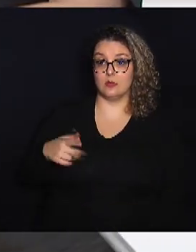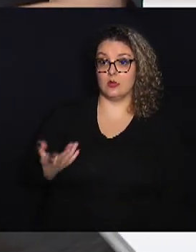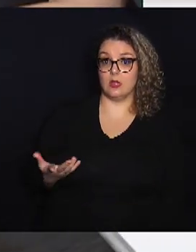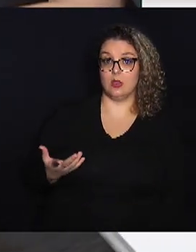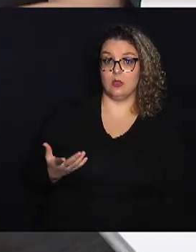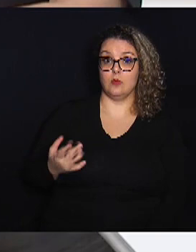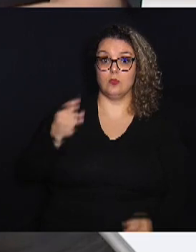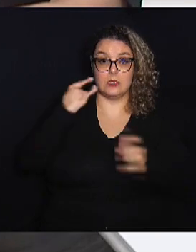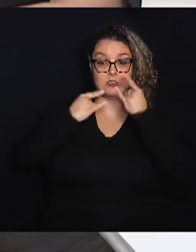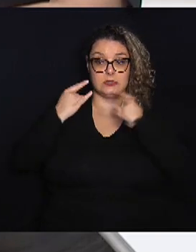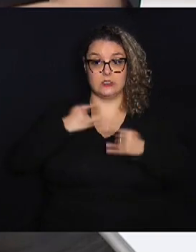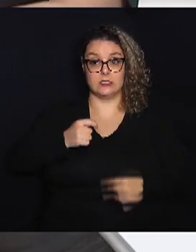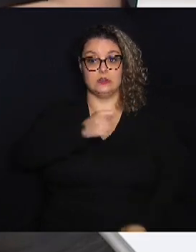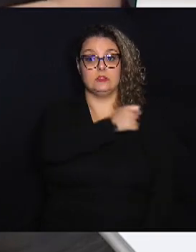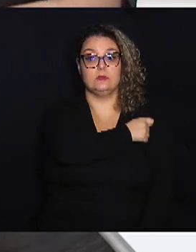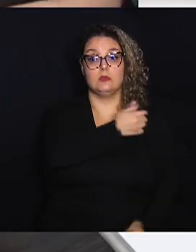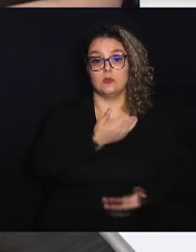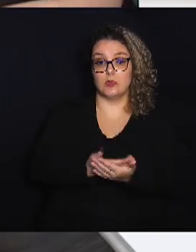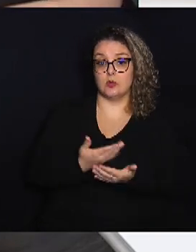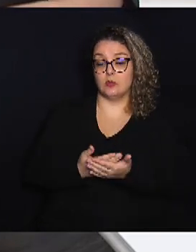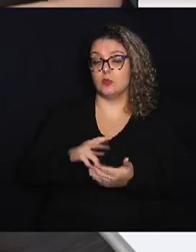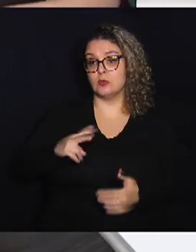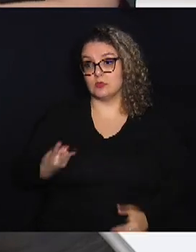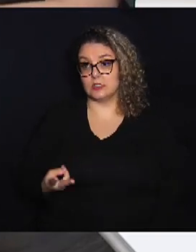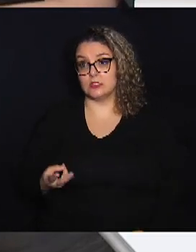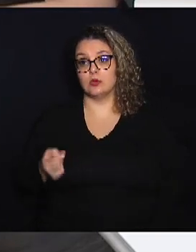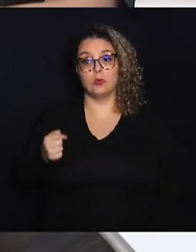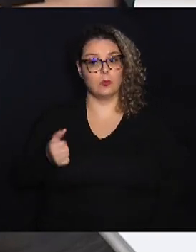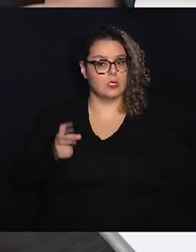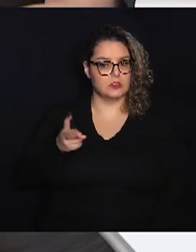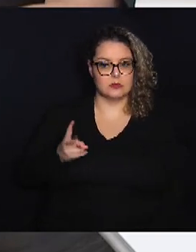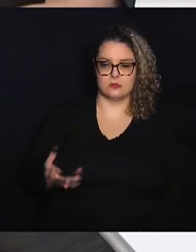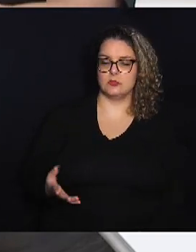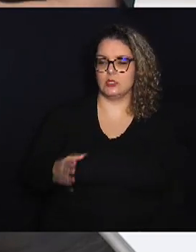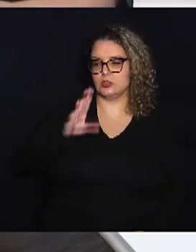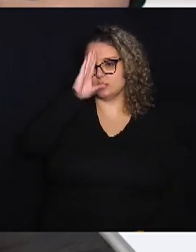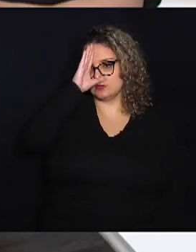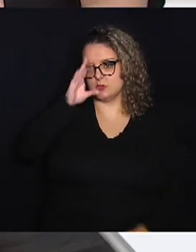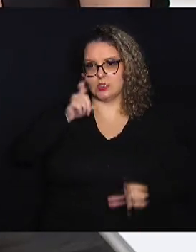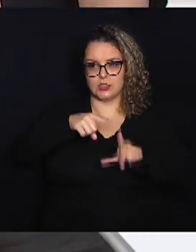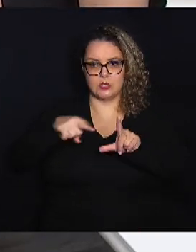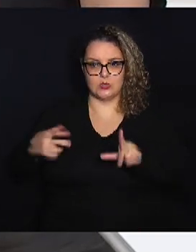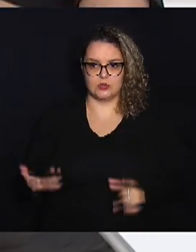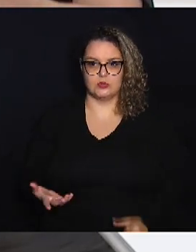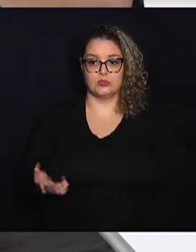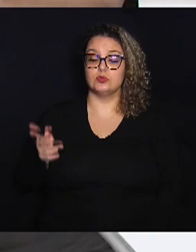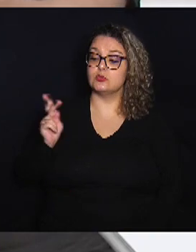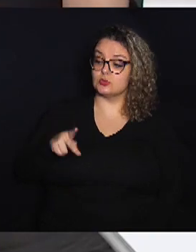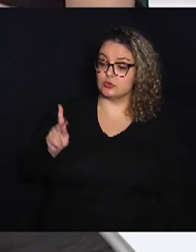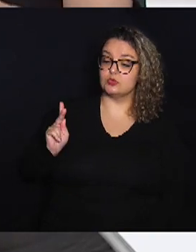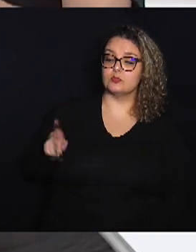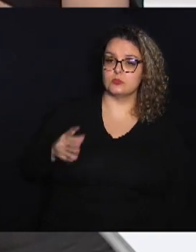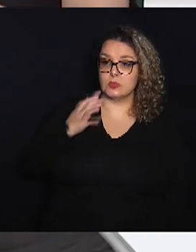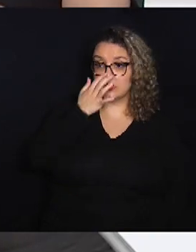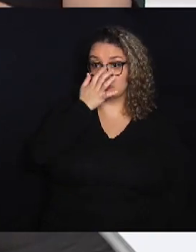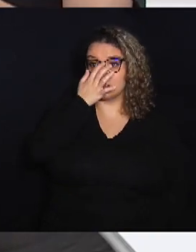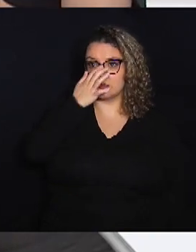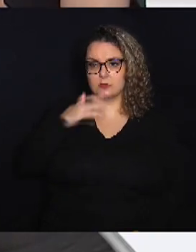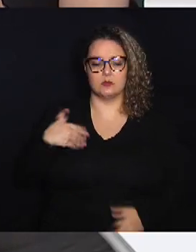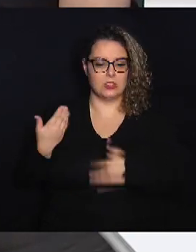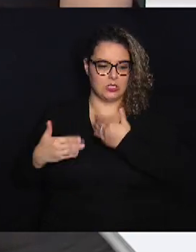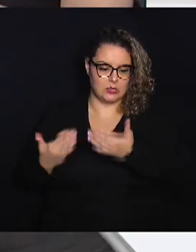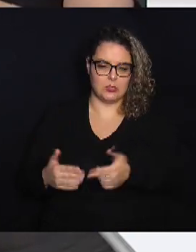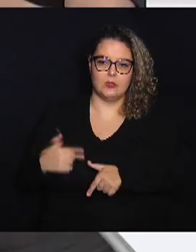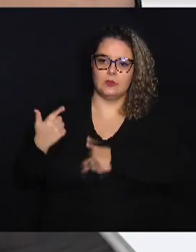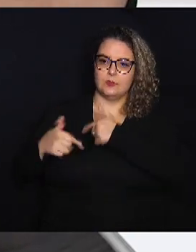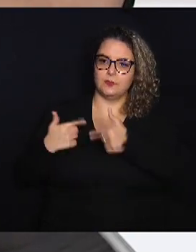aula. Então, por isso que quase sempre um dos principais indicadores vem pelos professores que estão ali na lida, durante